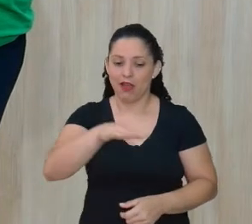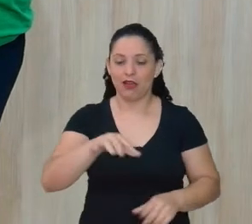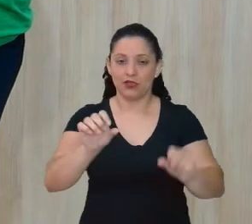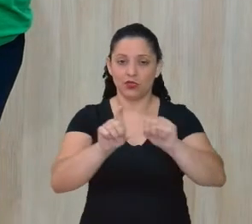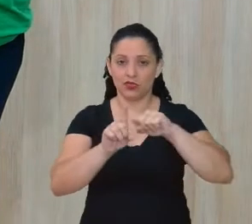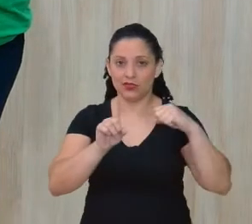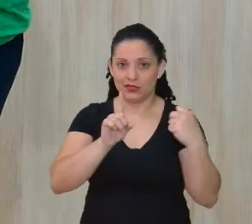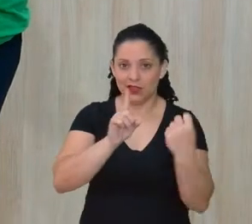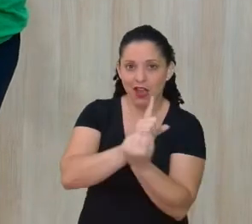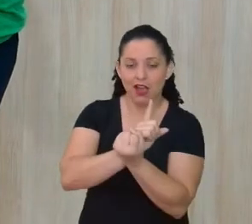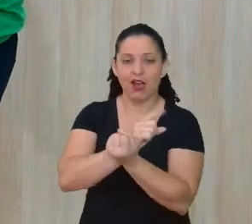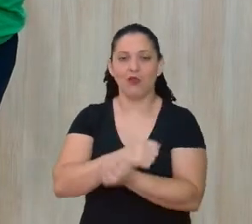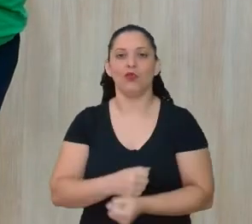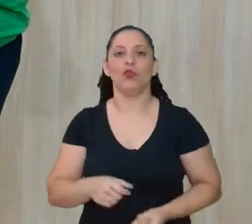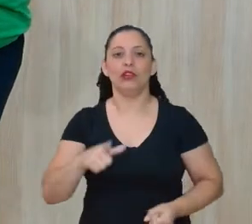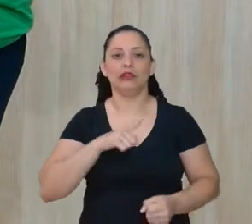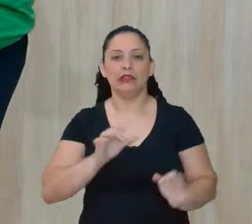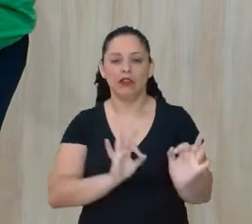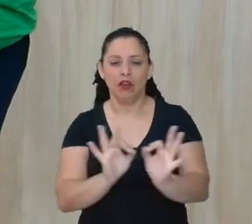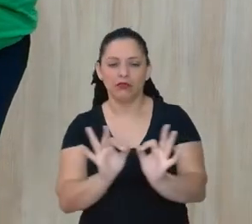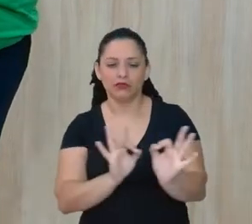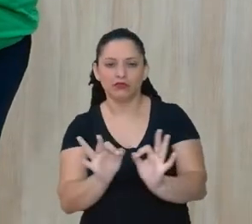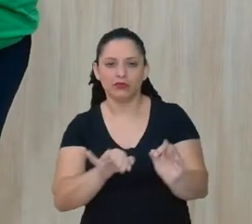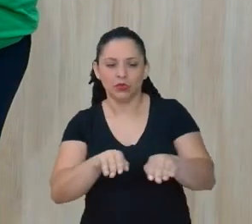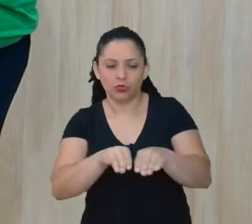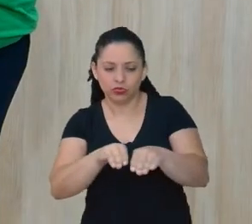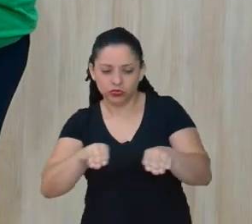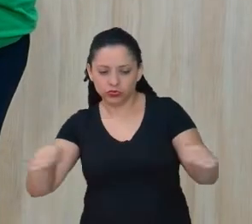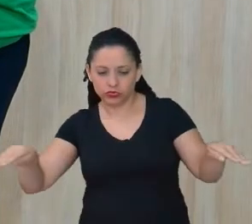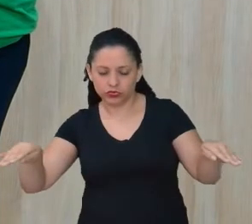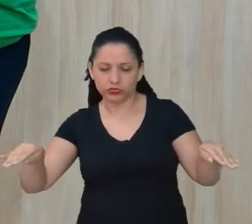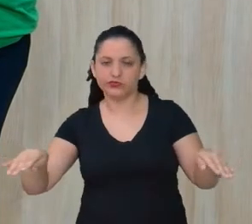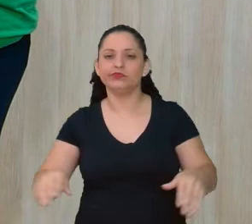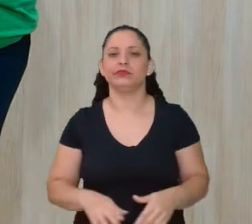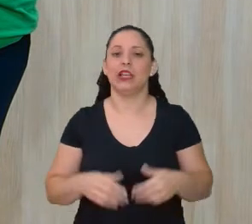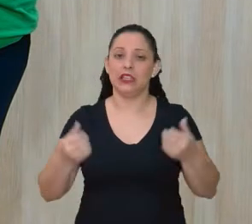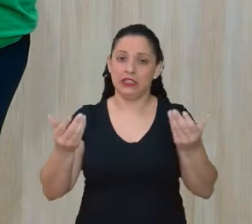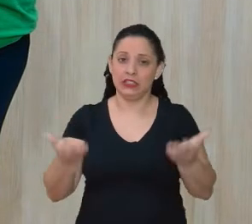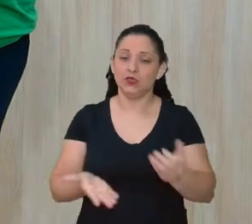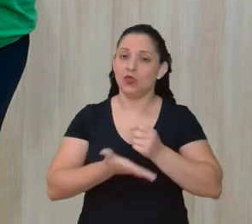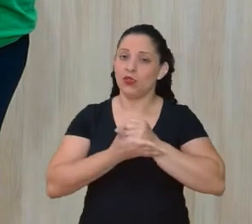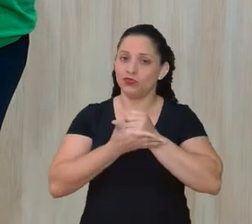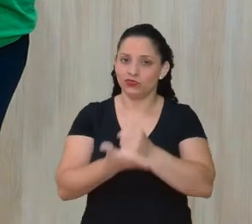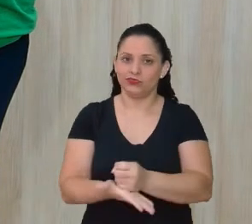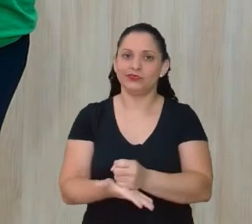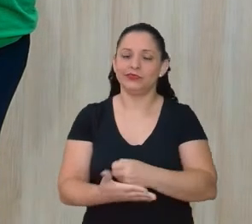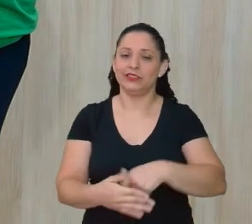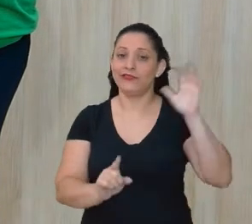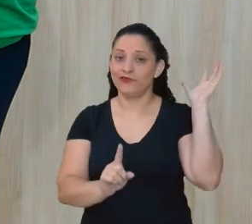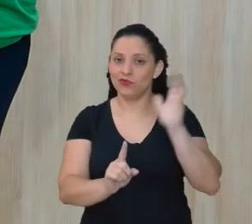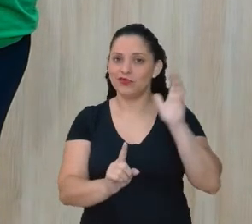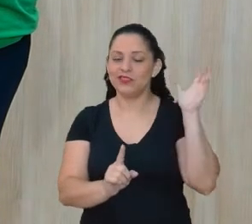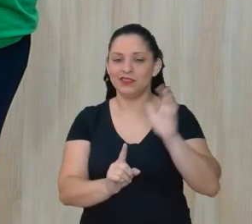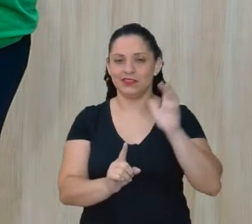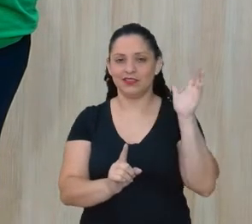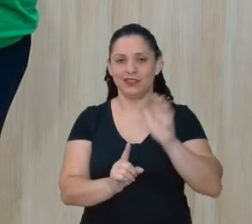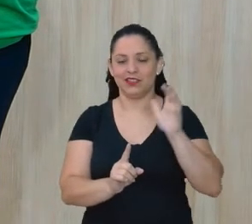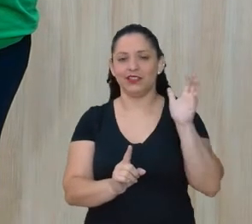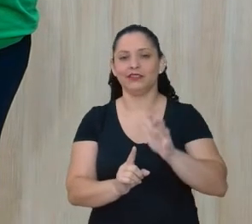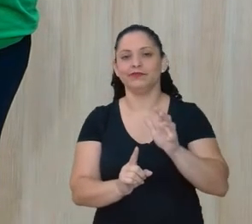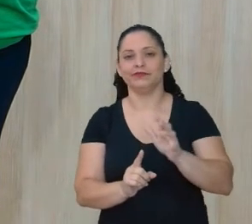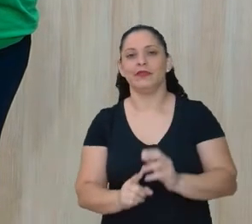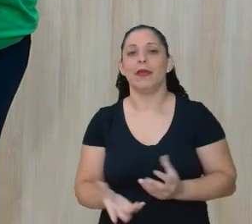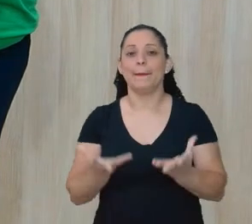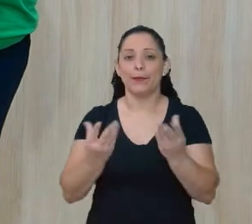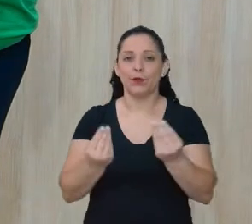De saneamento, tudo isso, né, ajuda, né, a prejudicar aí todas essas pessoas que sofreram